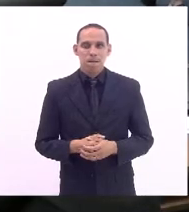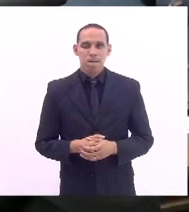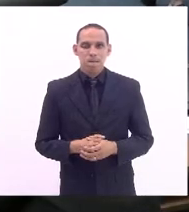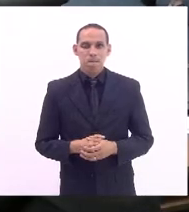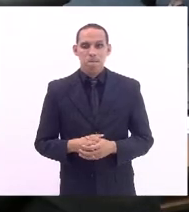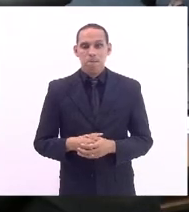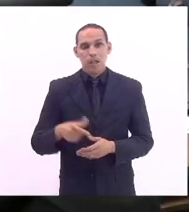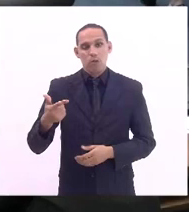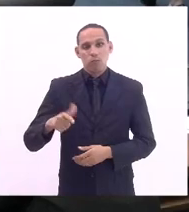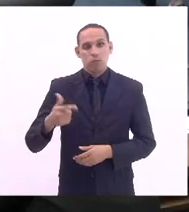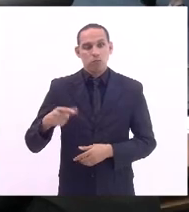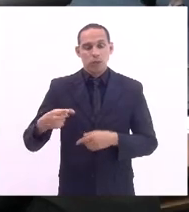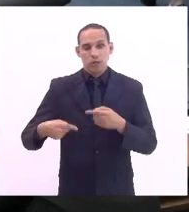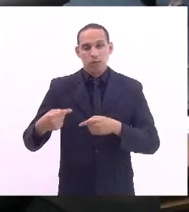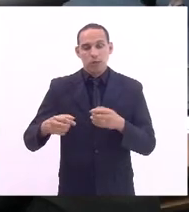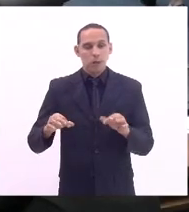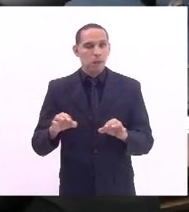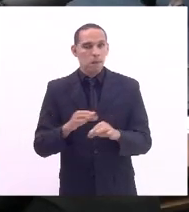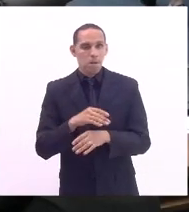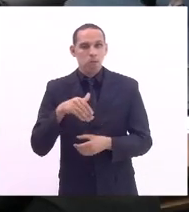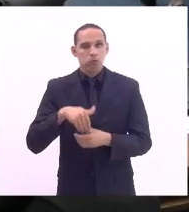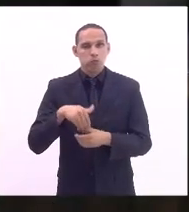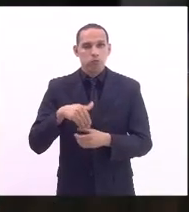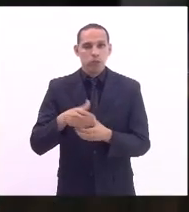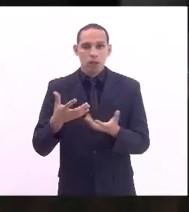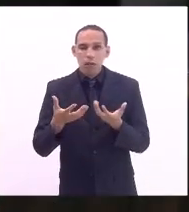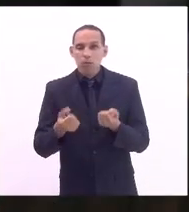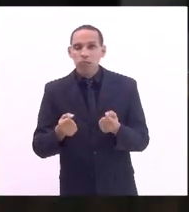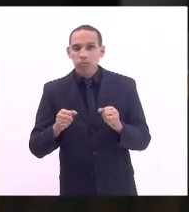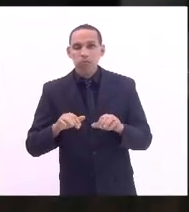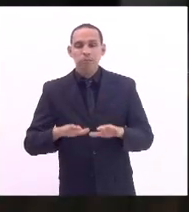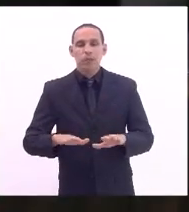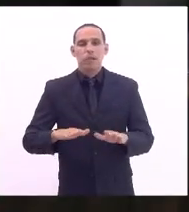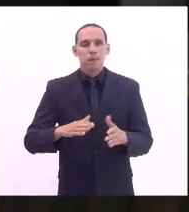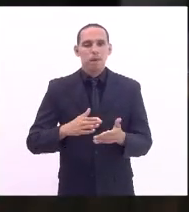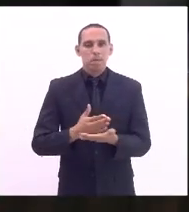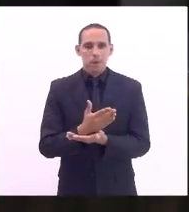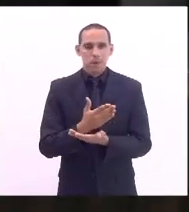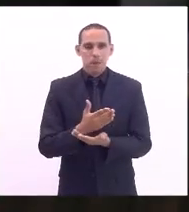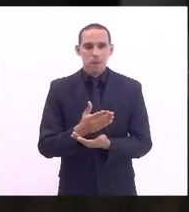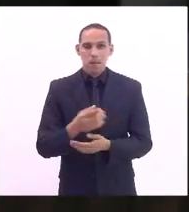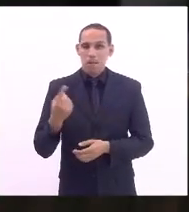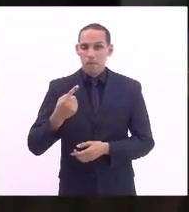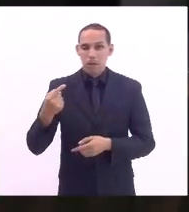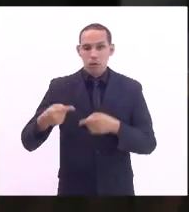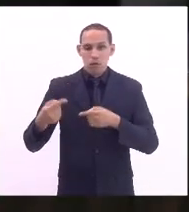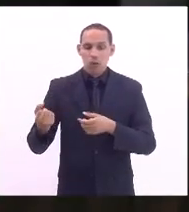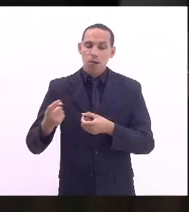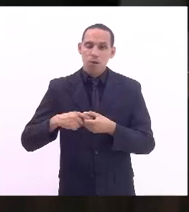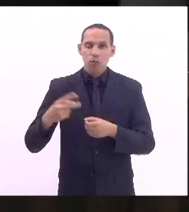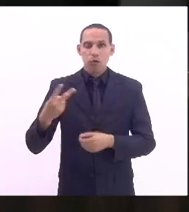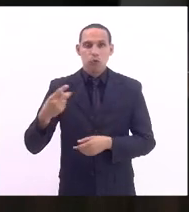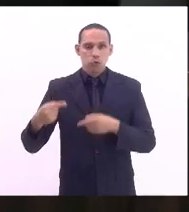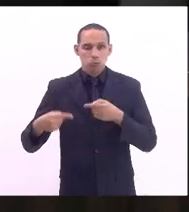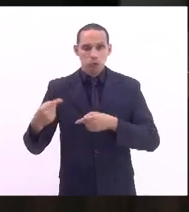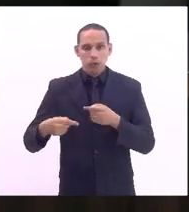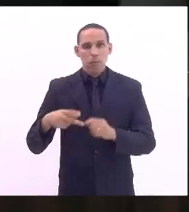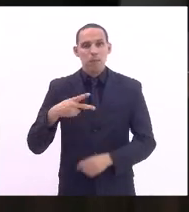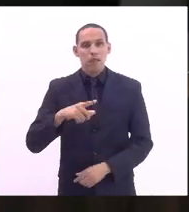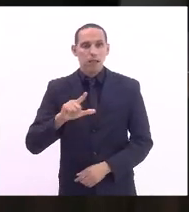Não, havendo quem queira discutir, encerra a discussão. Em votação, os senhores que aprovam permaneçam como estão. Aprovado em primeira, retorna em segunda. Projeto de